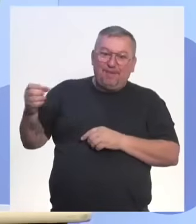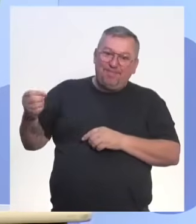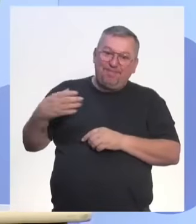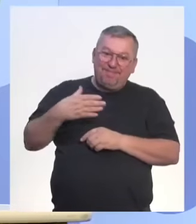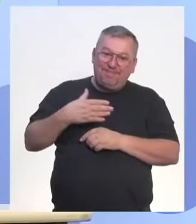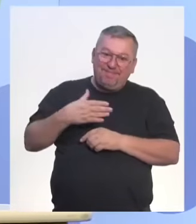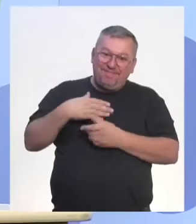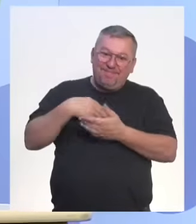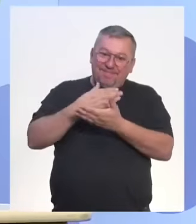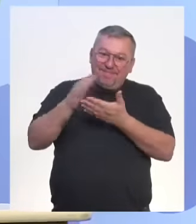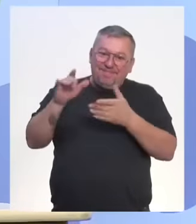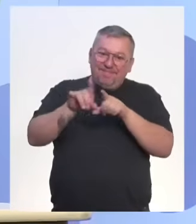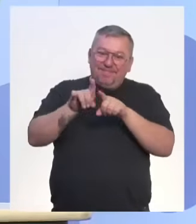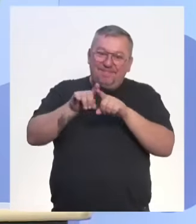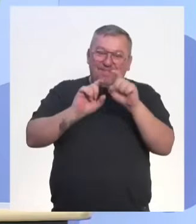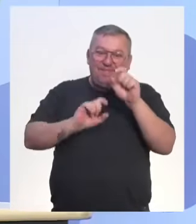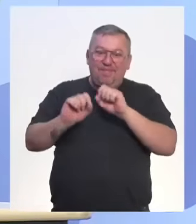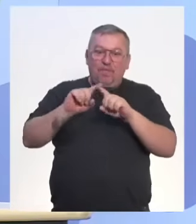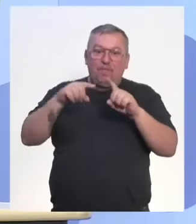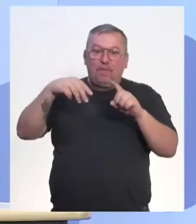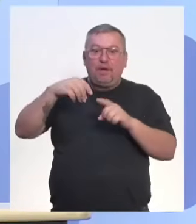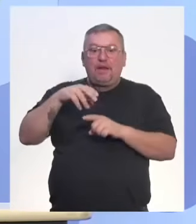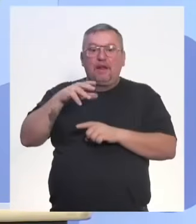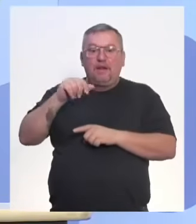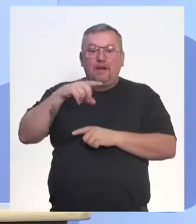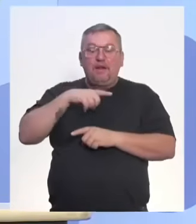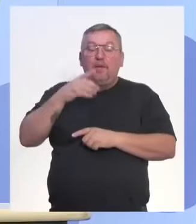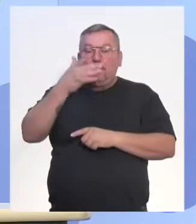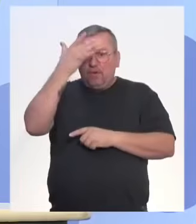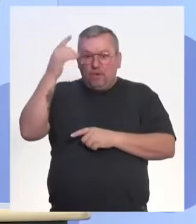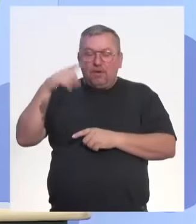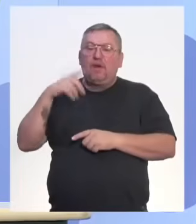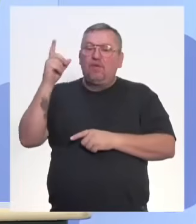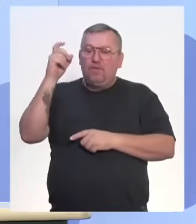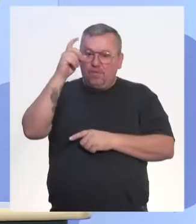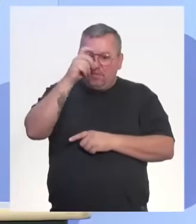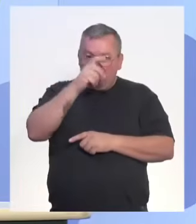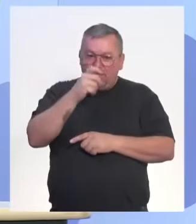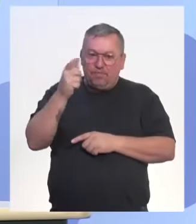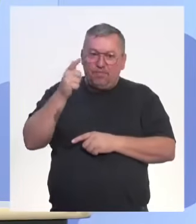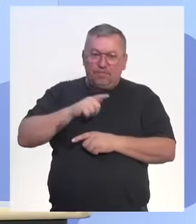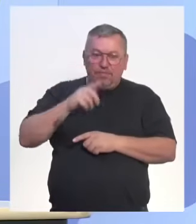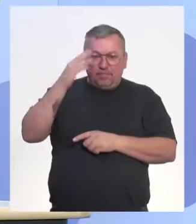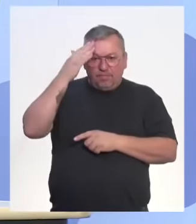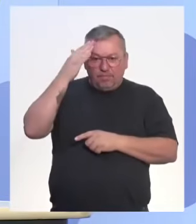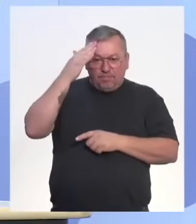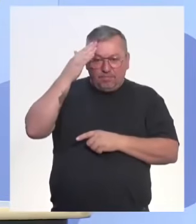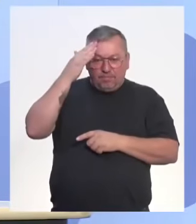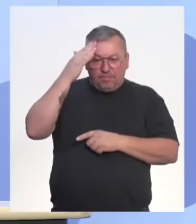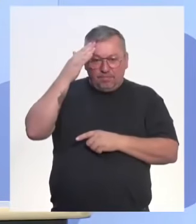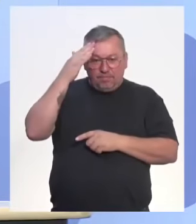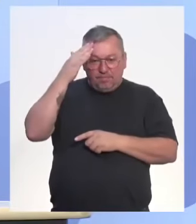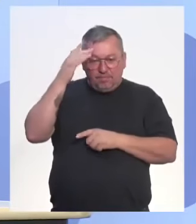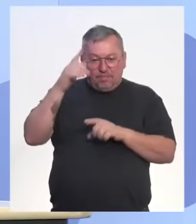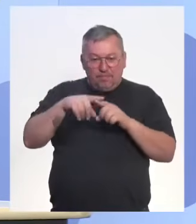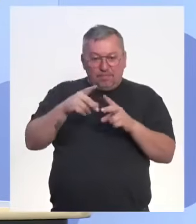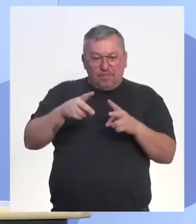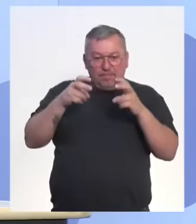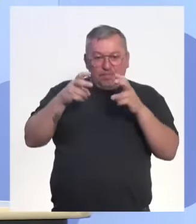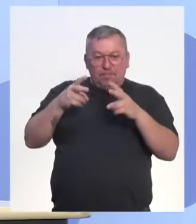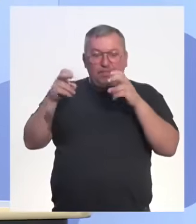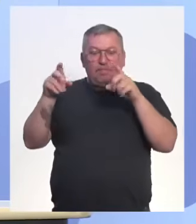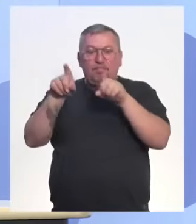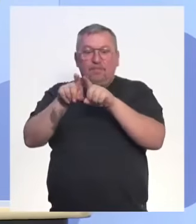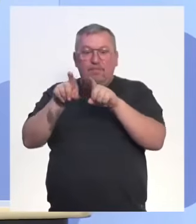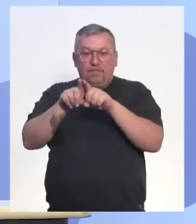gente parte também desse pressuposto, mas, Mariana, tem muita gente que tem dificuldade ainda em compreender isso. E aí, assim, eu estou percebendo que